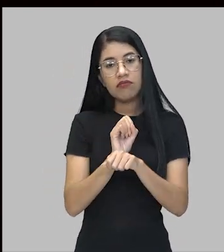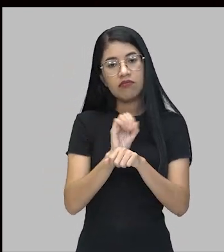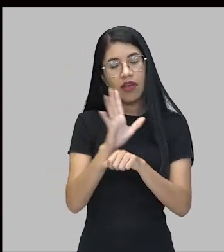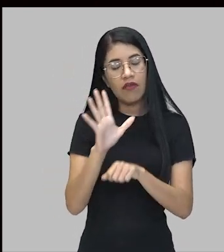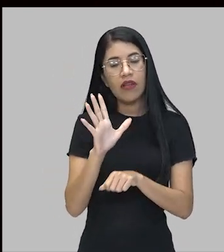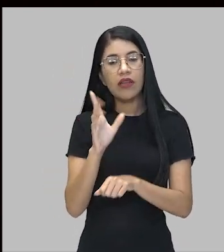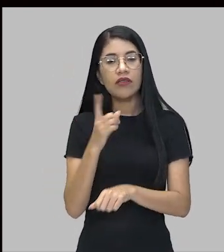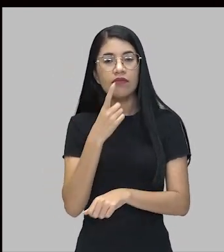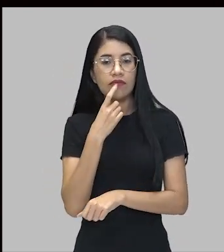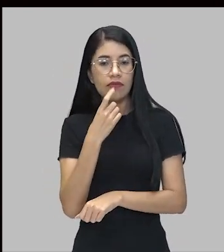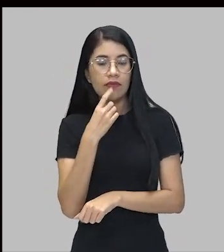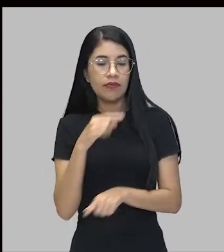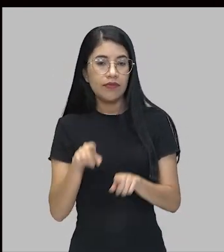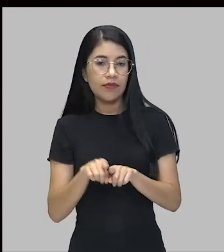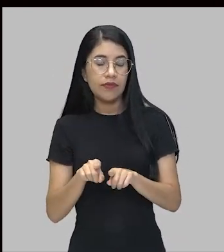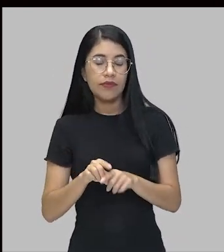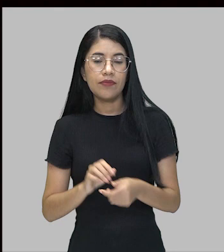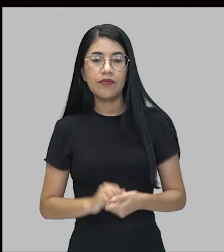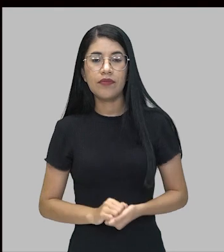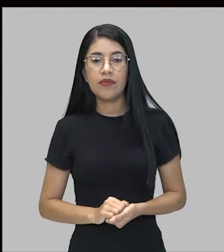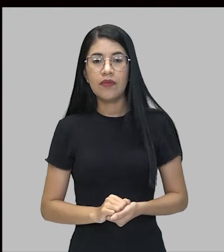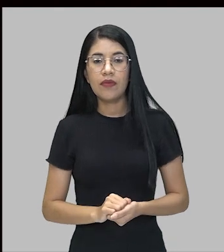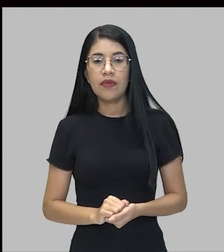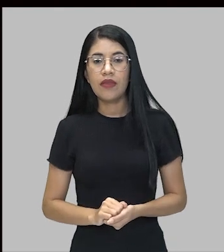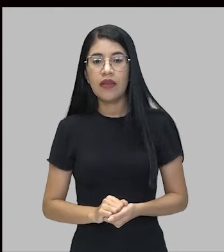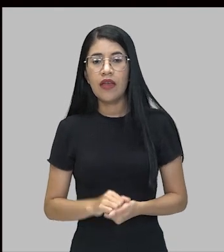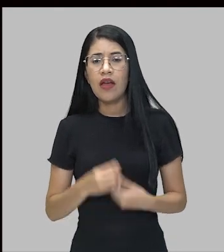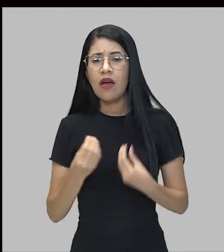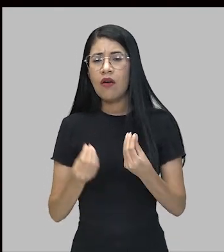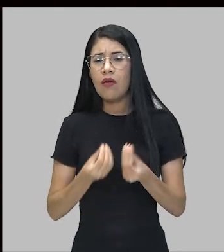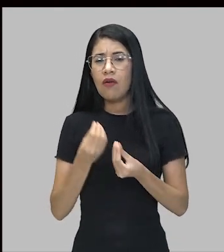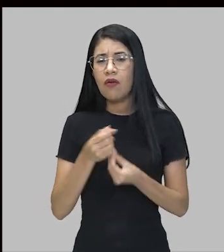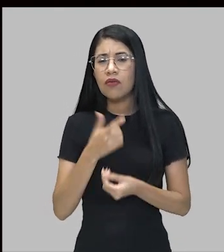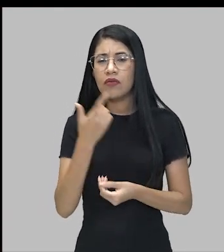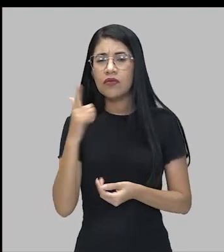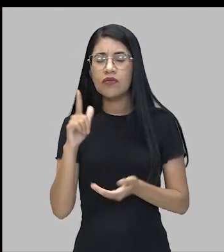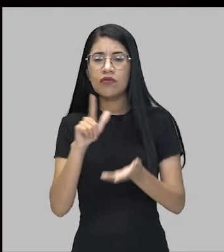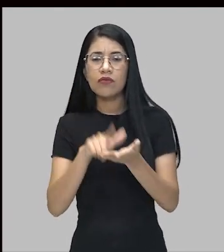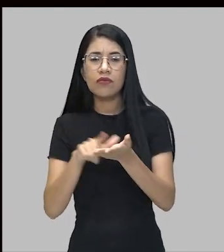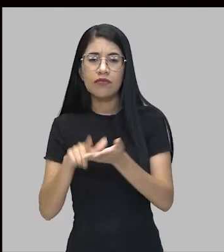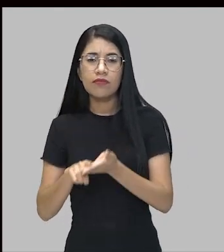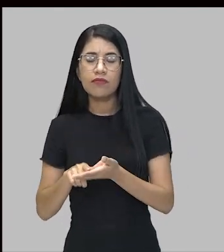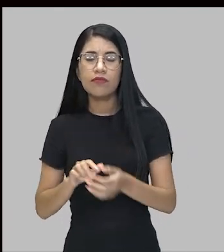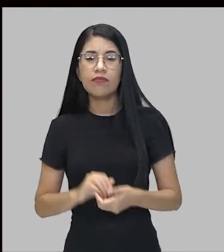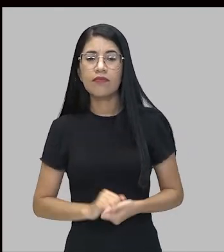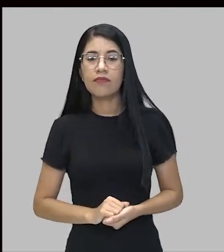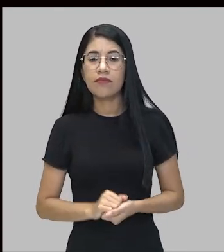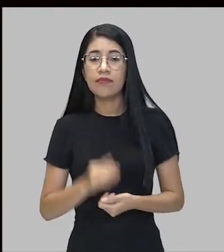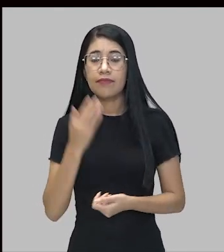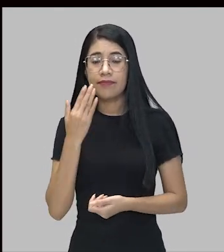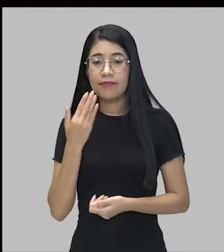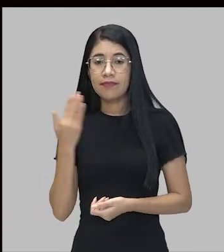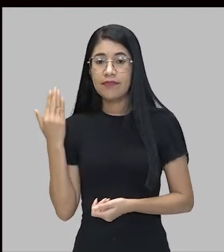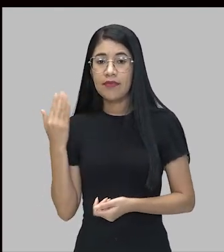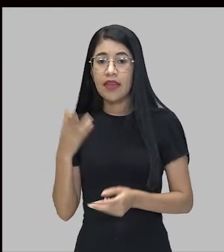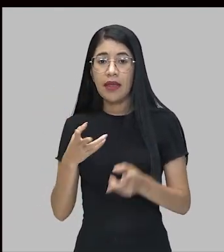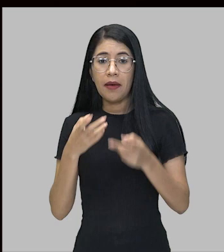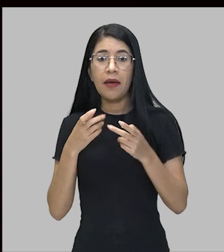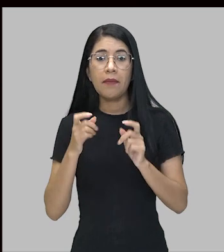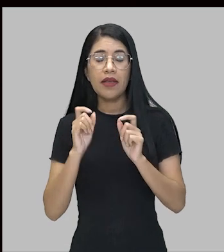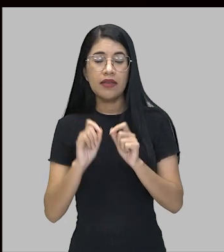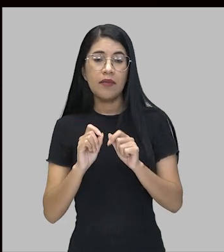para a gente. Agora, vamos verificar como é que ficaram os outros cartões. Observem vocês que o